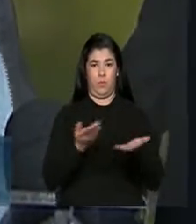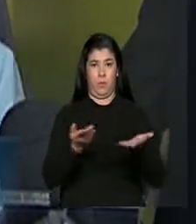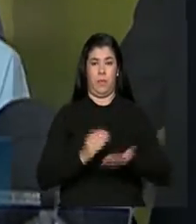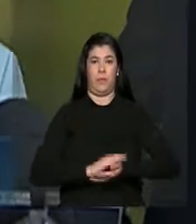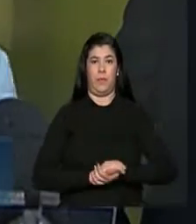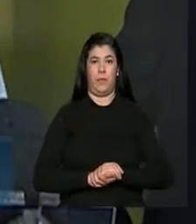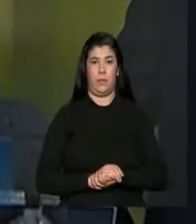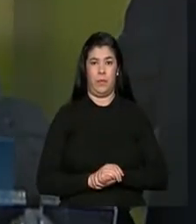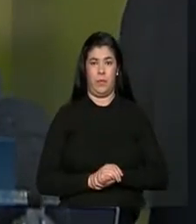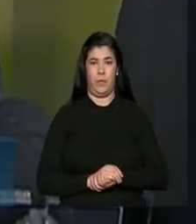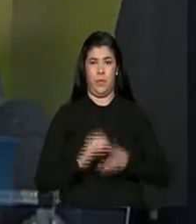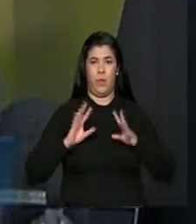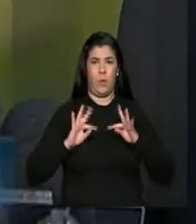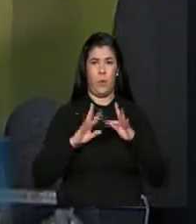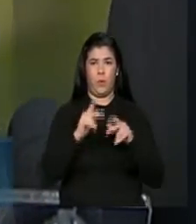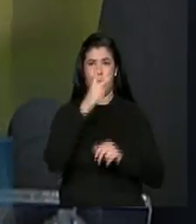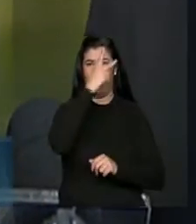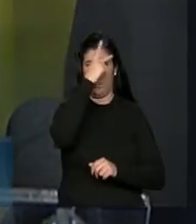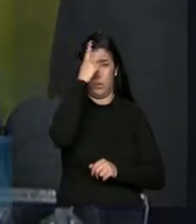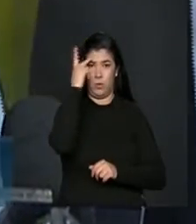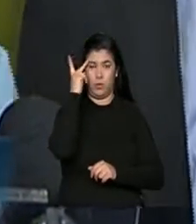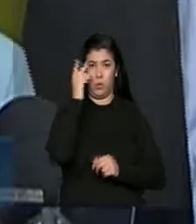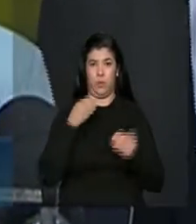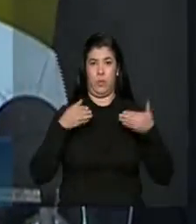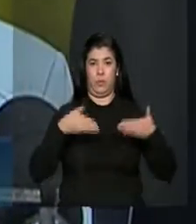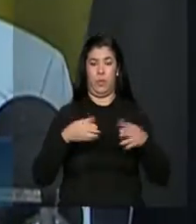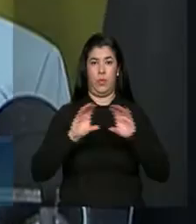momento. Tanto o Comitê